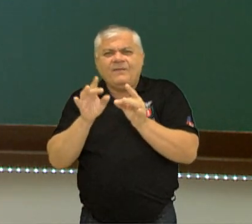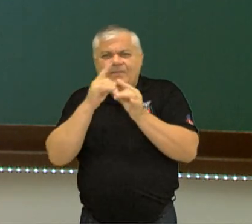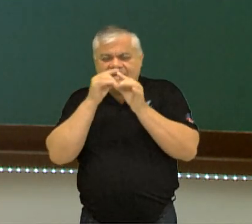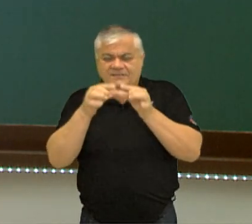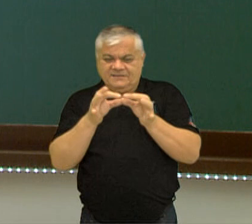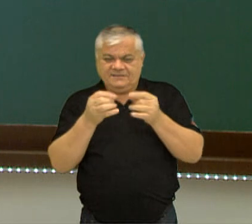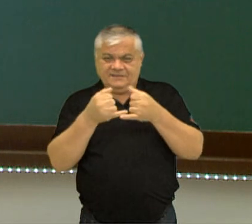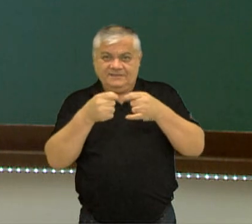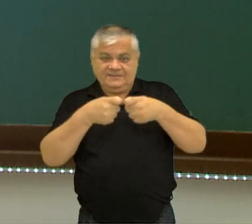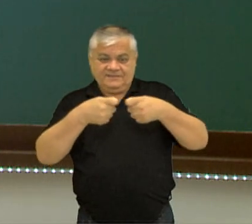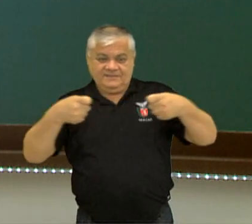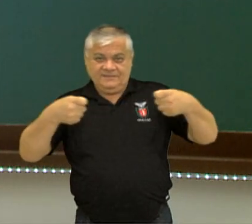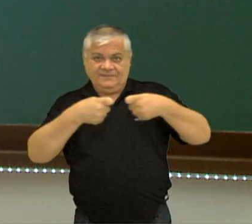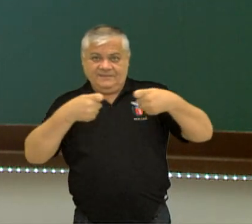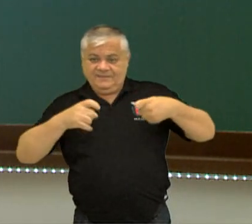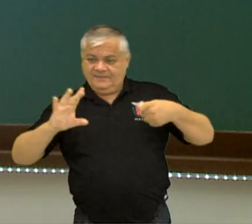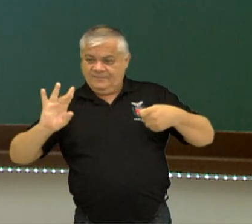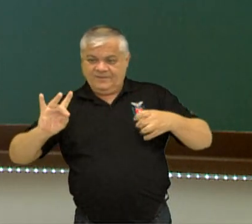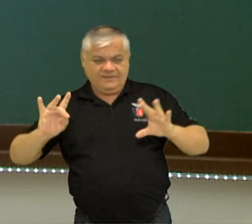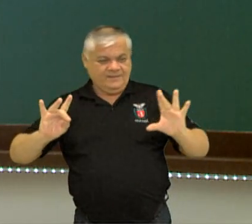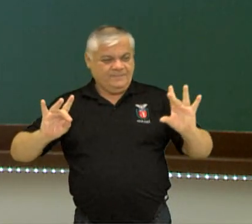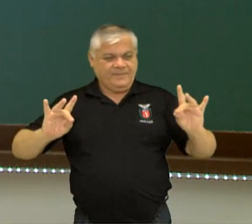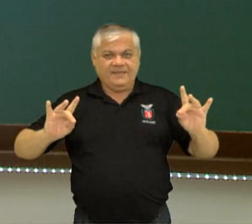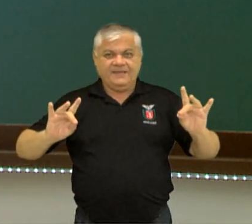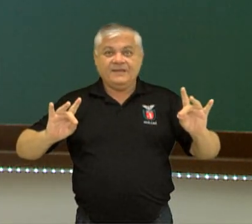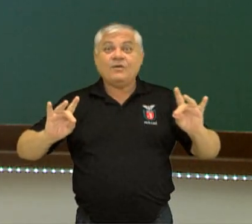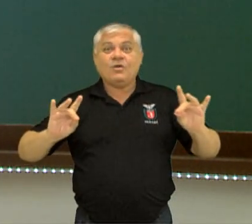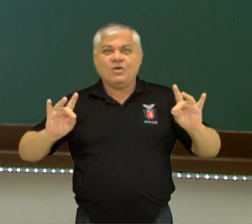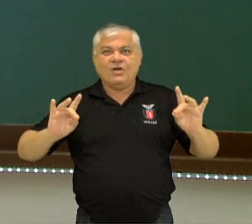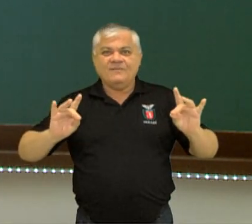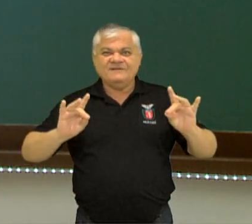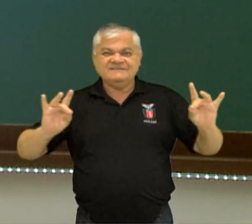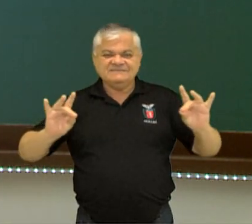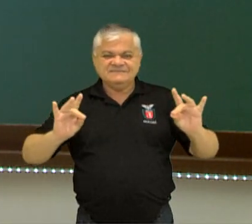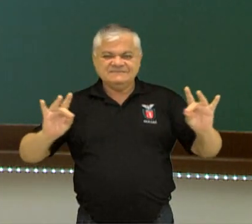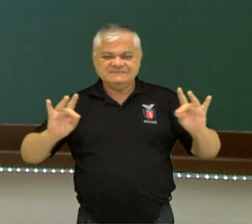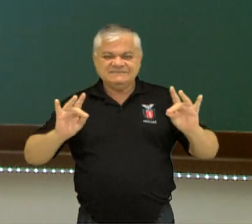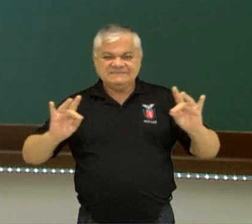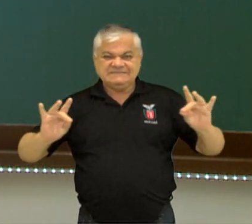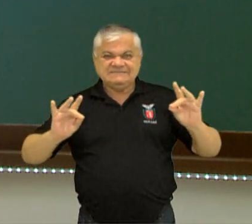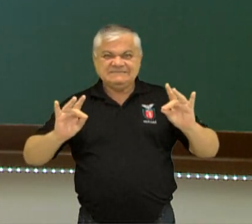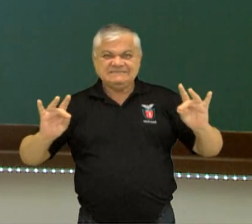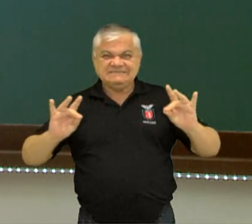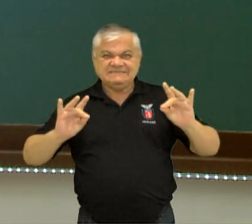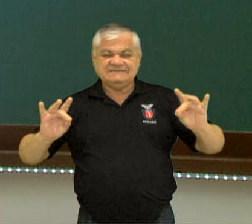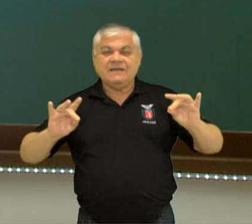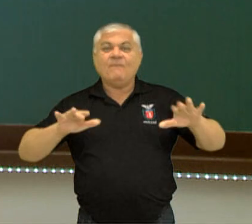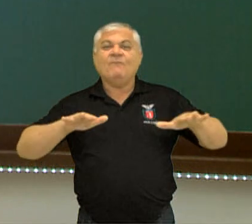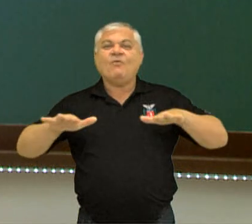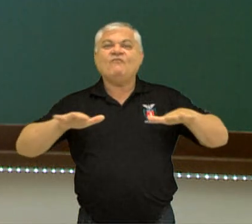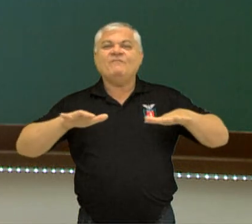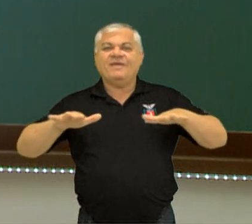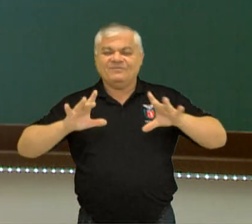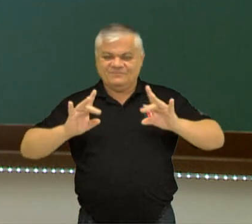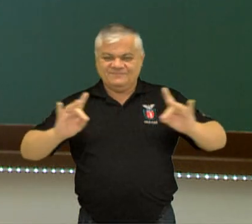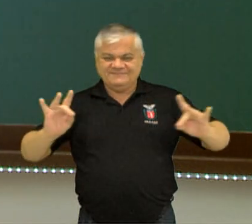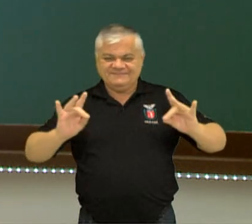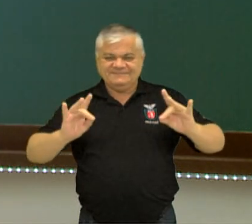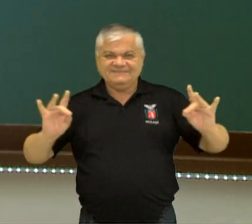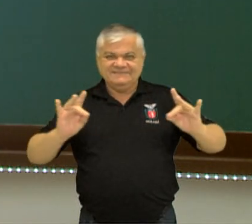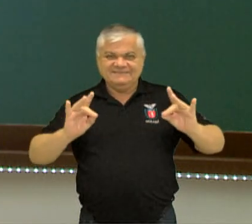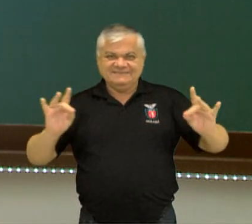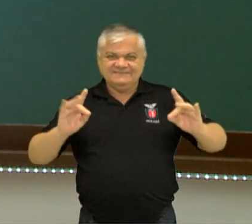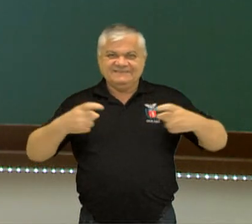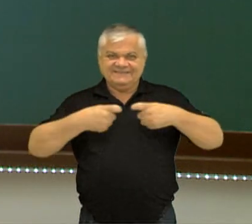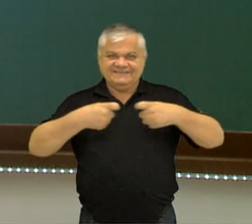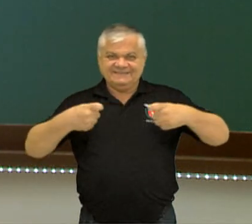e a outra na outra ponta do elástico. Então, elas ficam esticando esse elástico. A soma da energia potencial mais a soma da